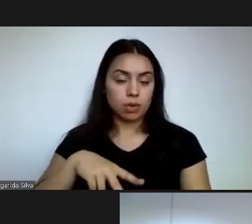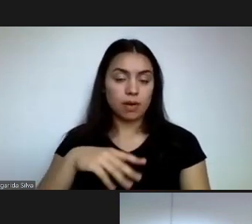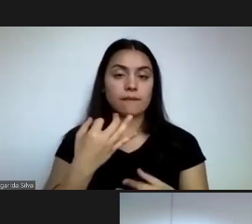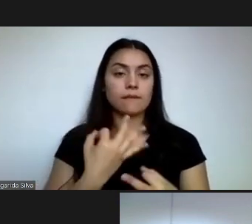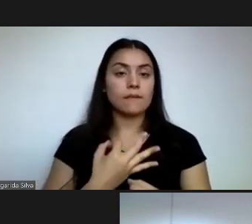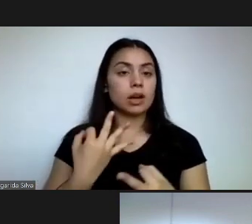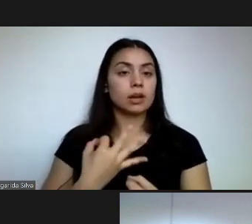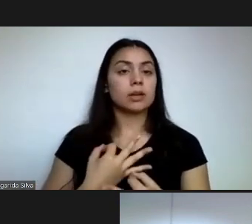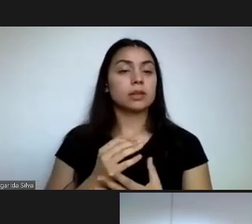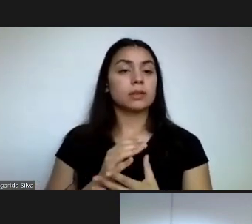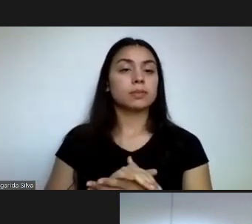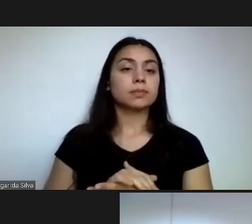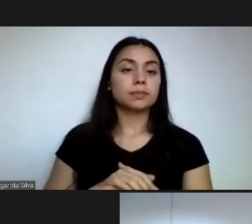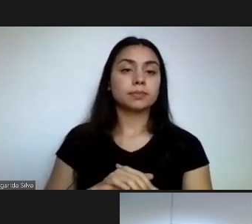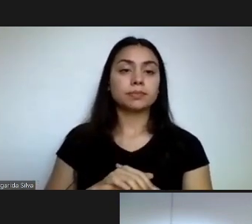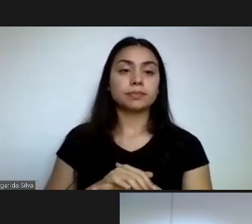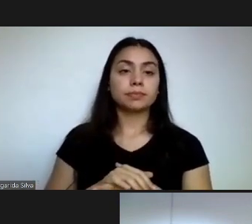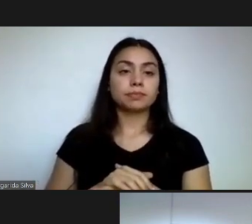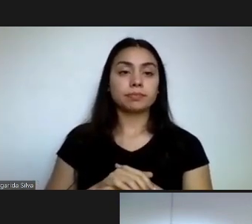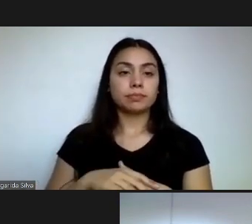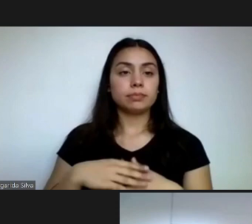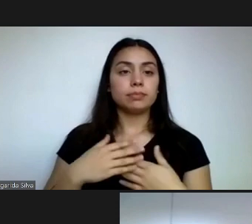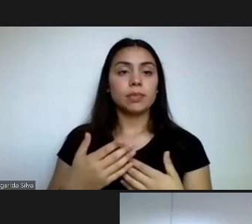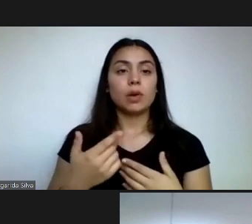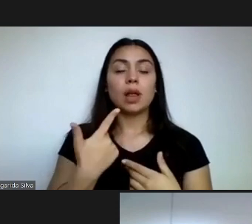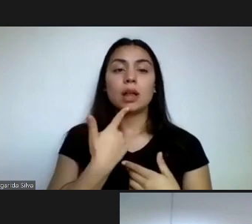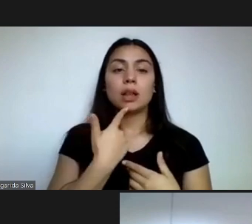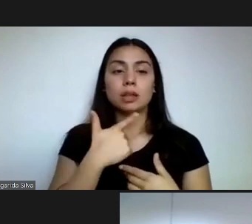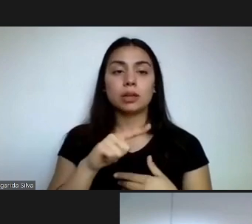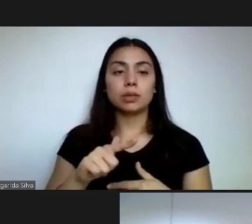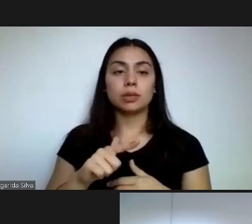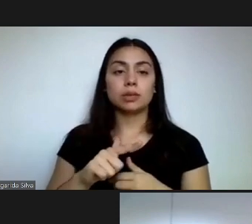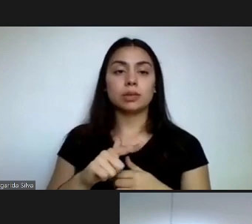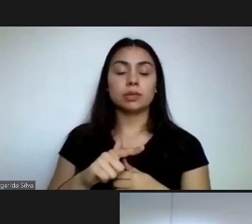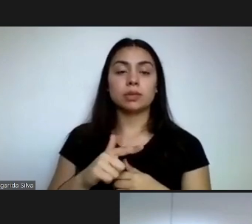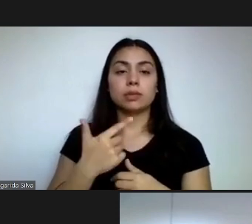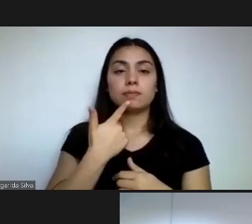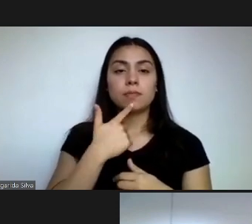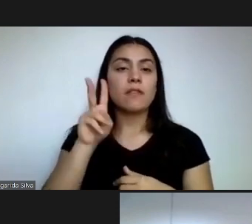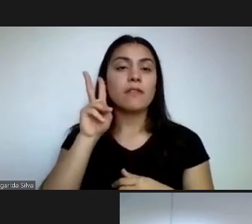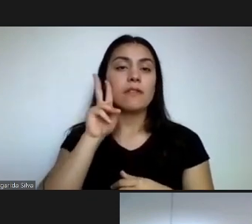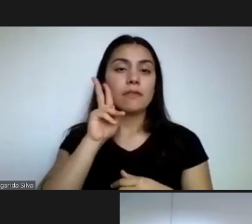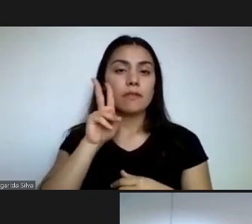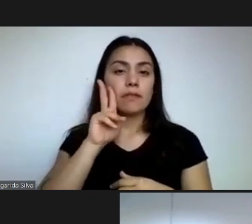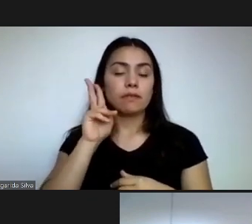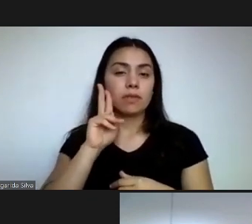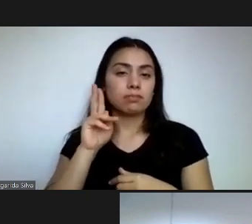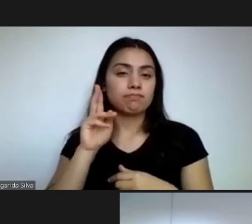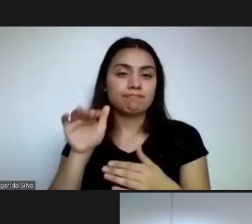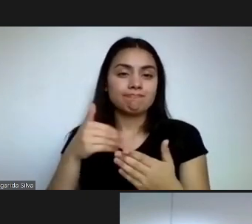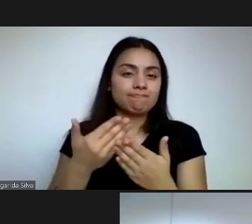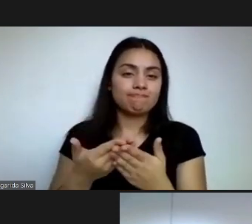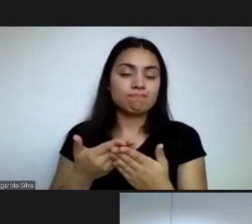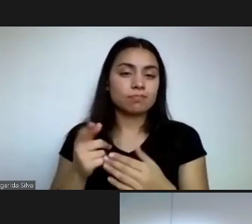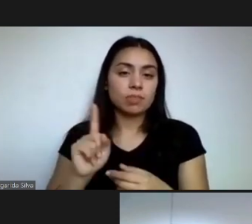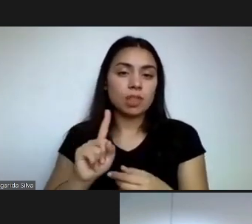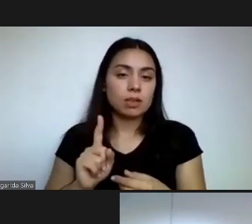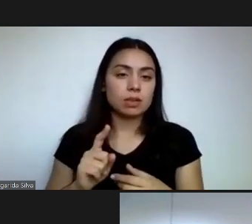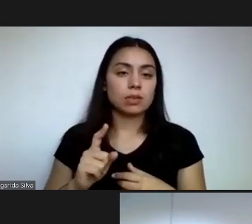surgimento do crioulo, né, em que há também uma desvalorização e uma desqualificação das